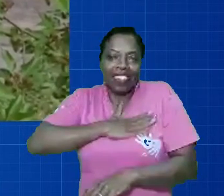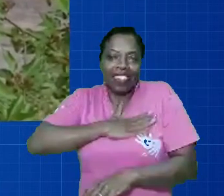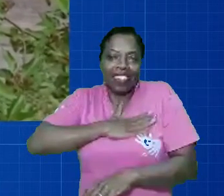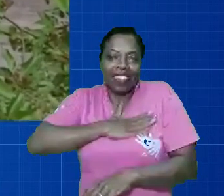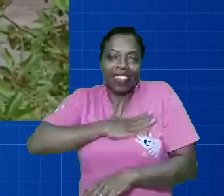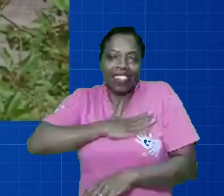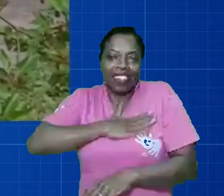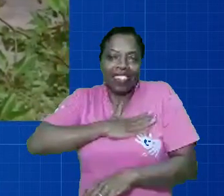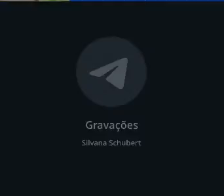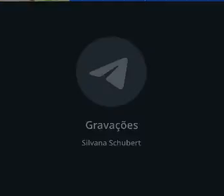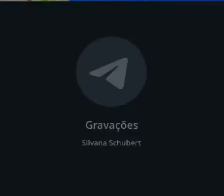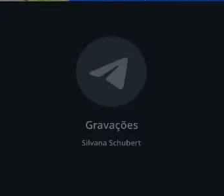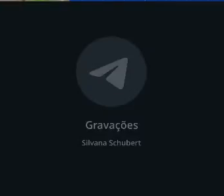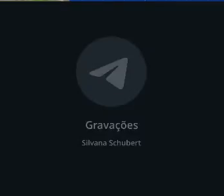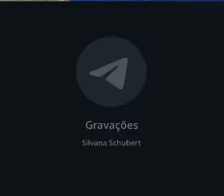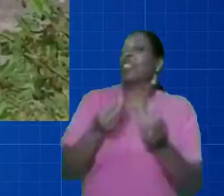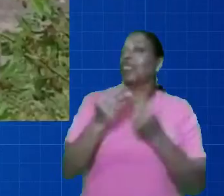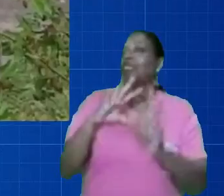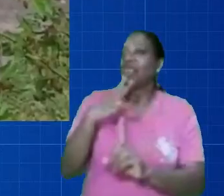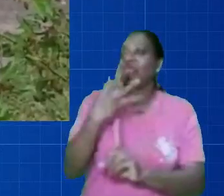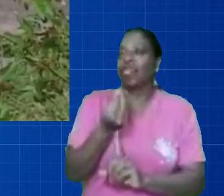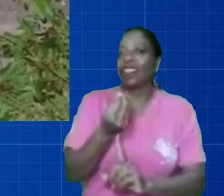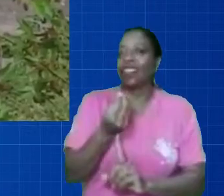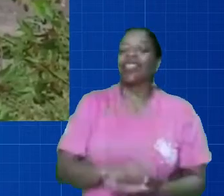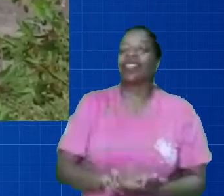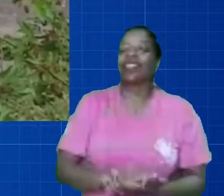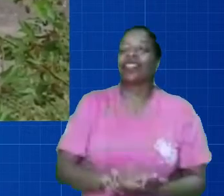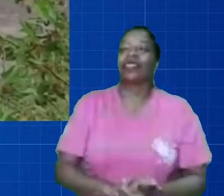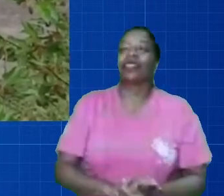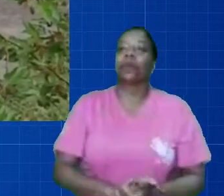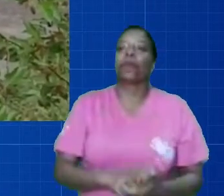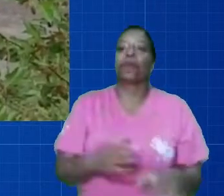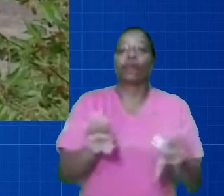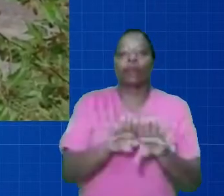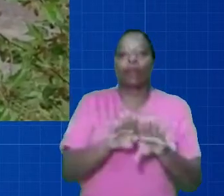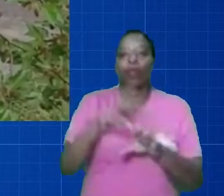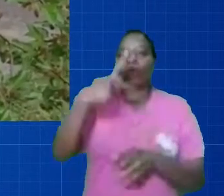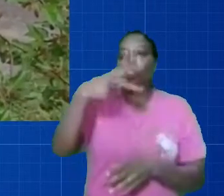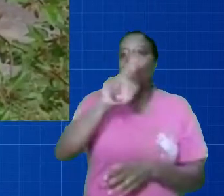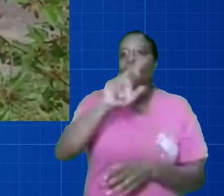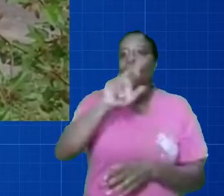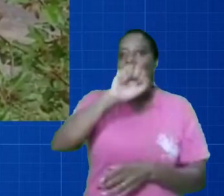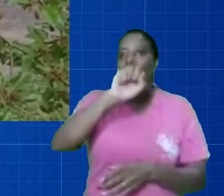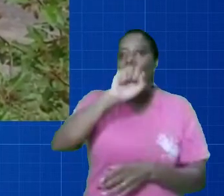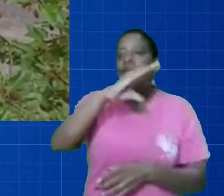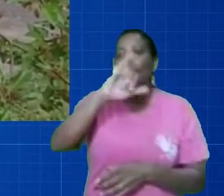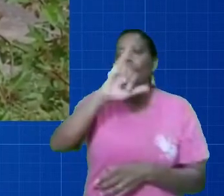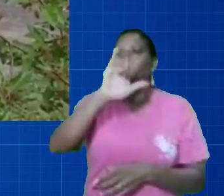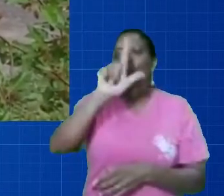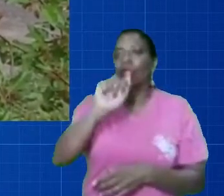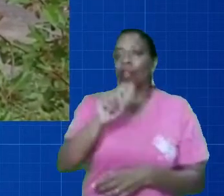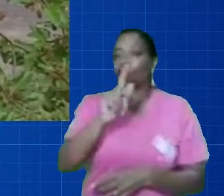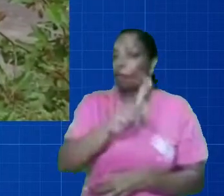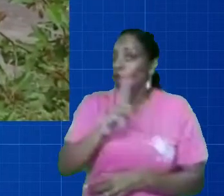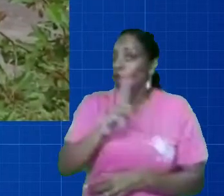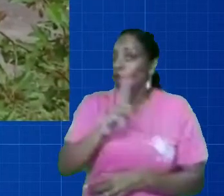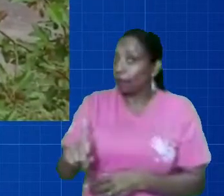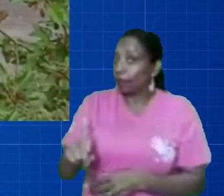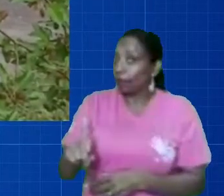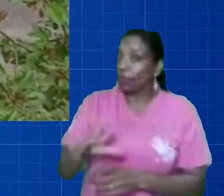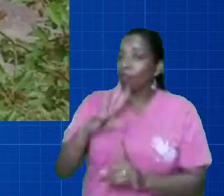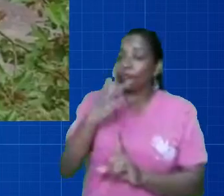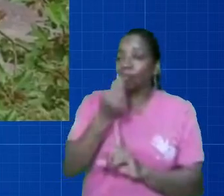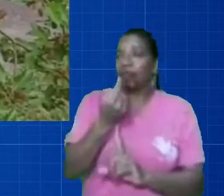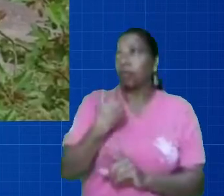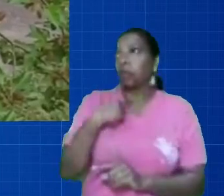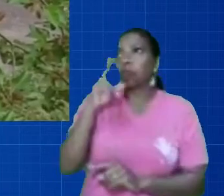Também a Priscila, né? Adoro a professora Priscila, faz um tempão que não a vejo, mas as contribuições dela foram maravilhosas enquanto eu